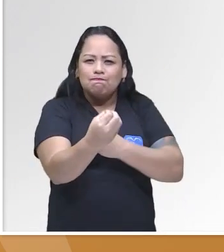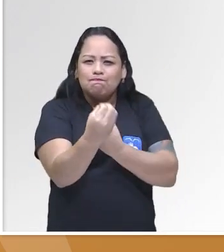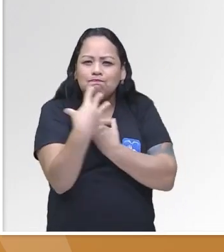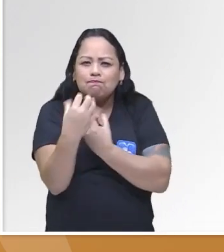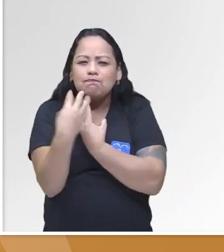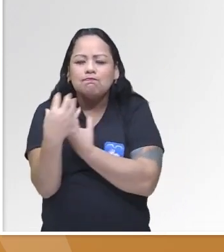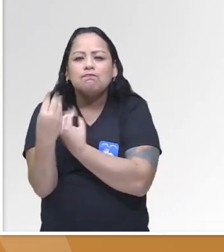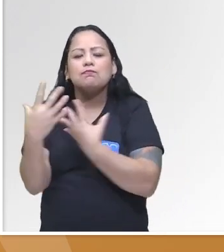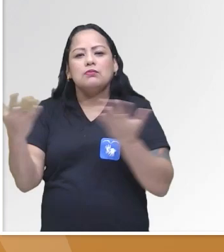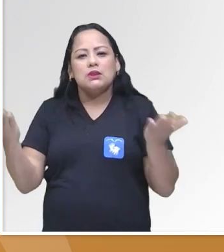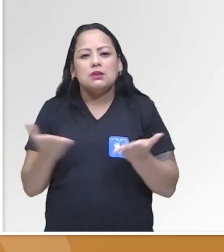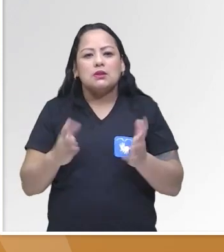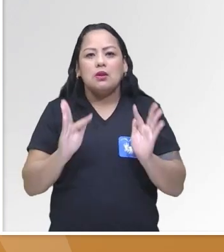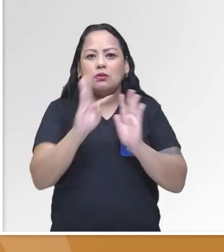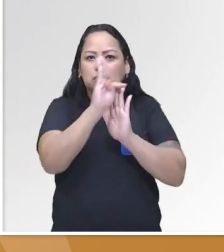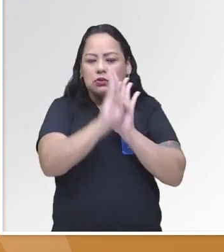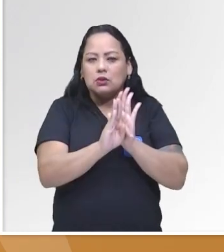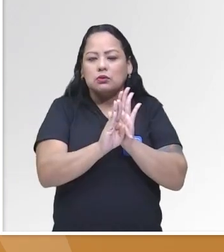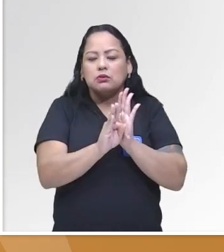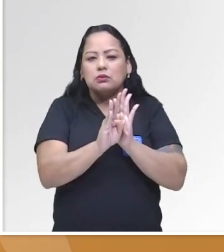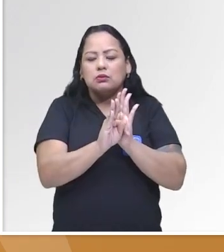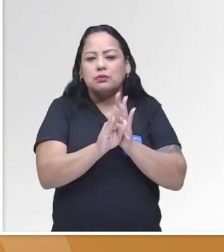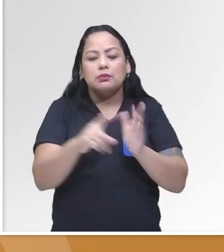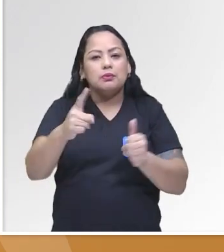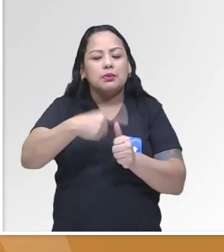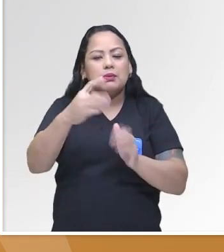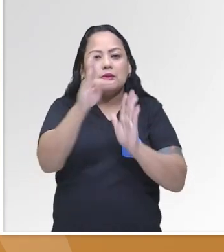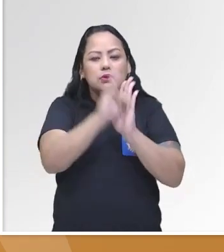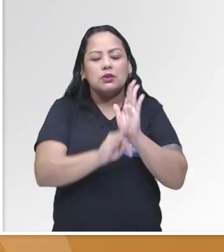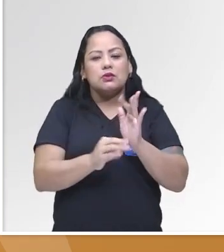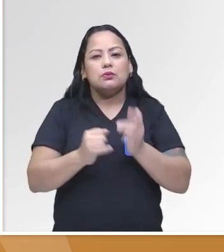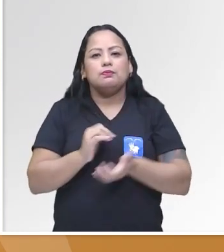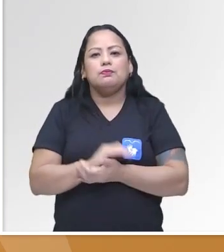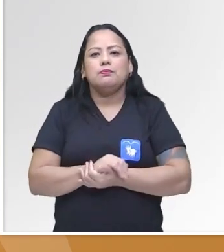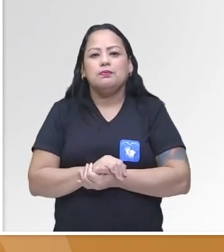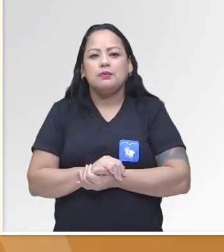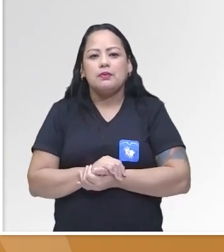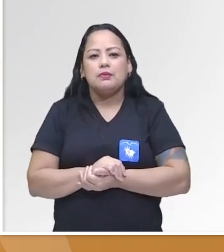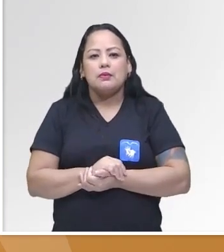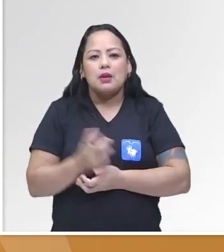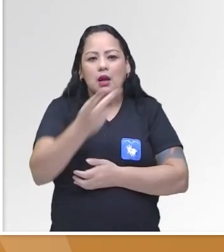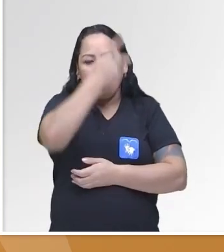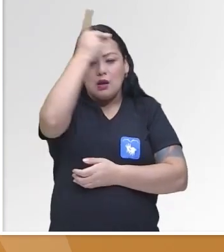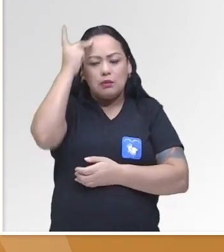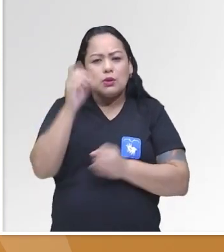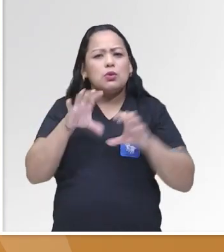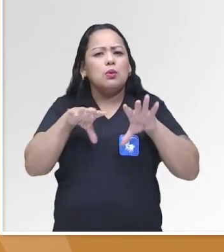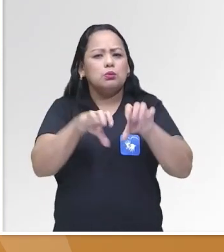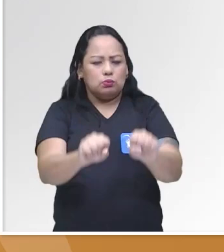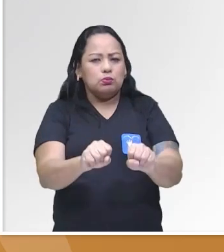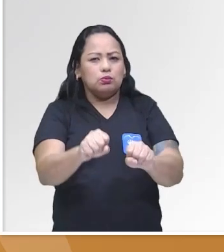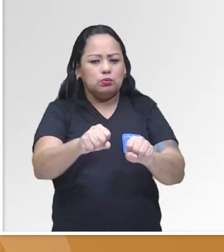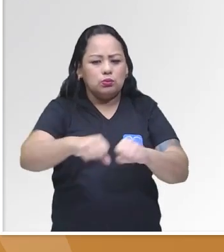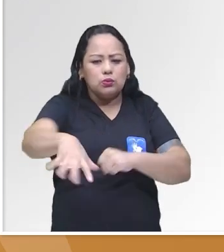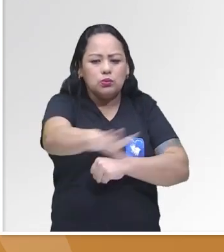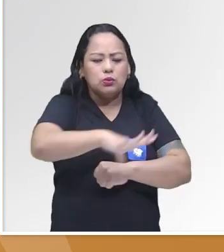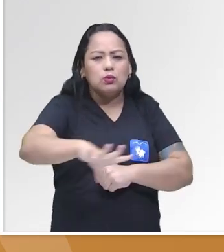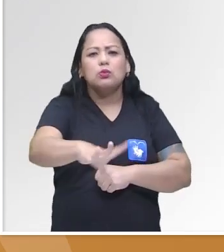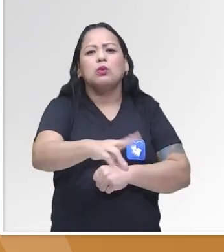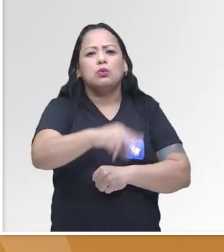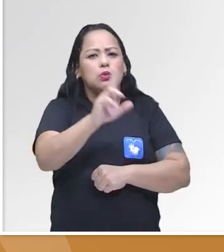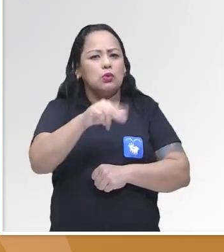diz aí no final, o nosso primeiro texto. As pessoas podem ser donas da terra onde